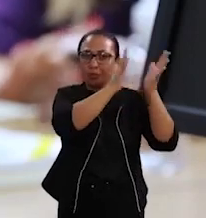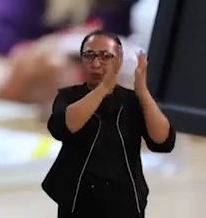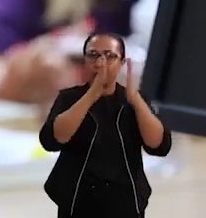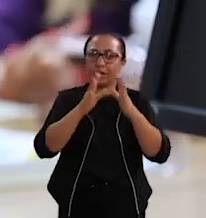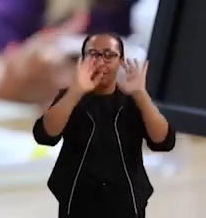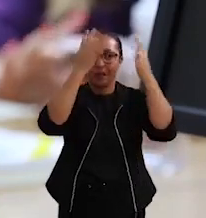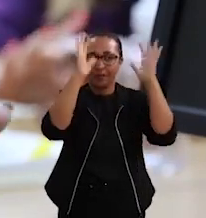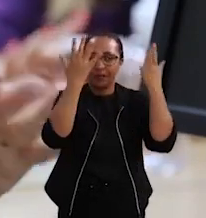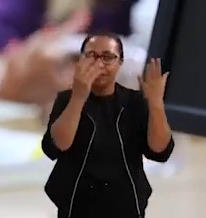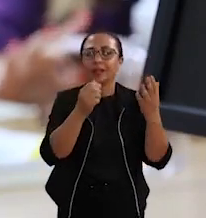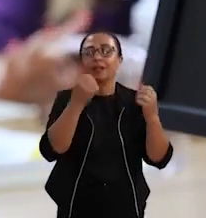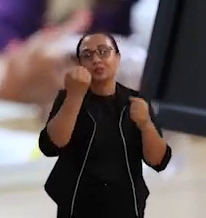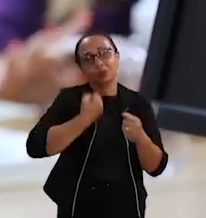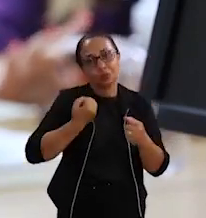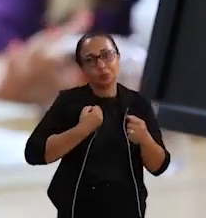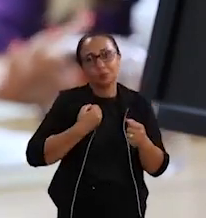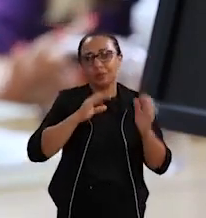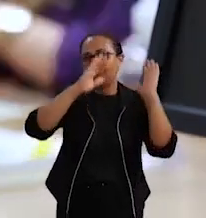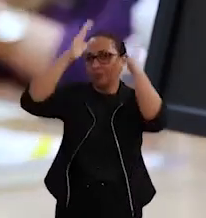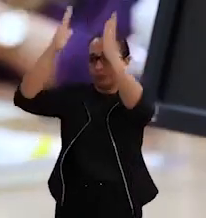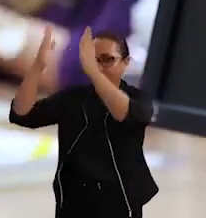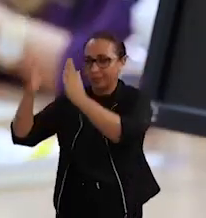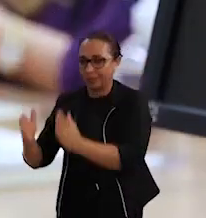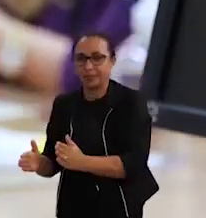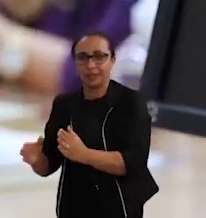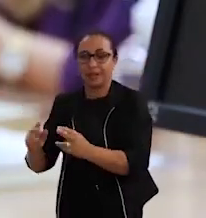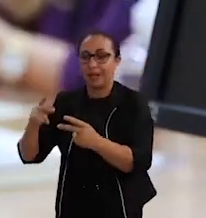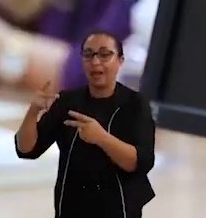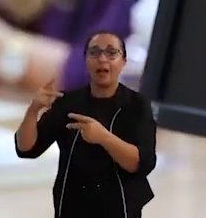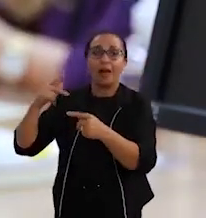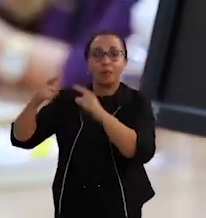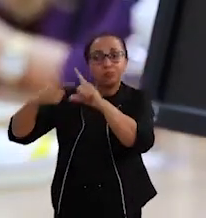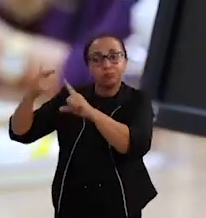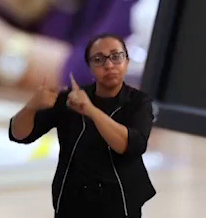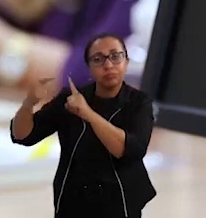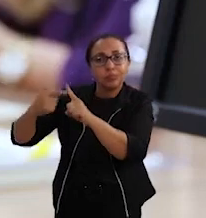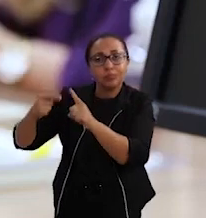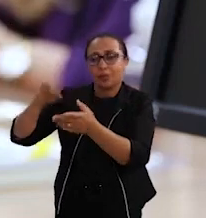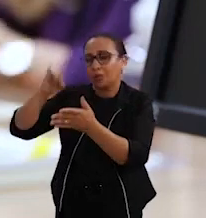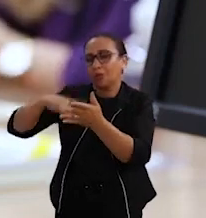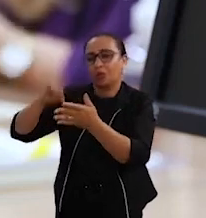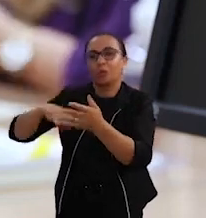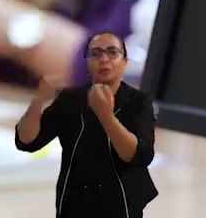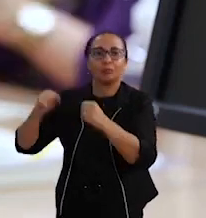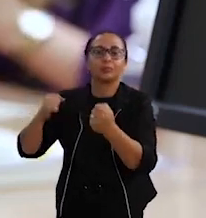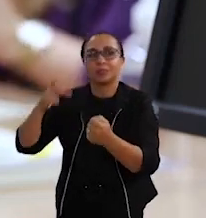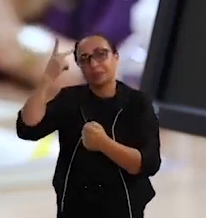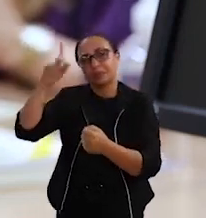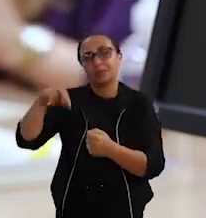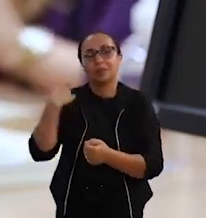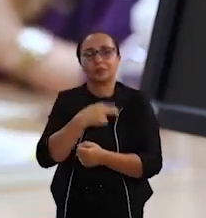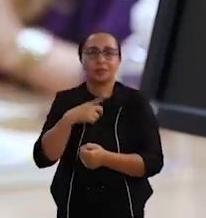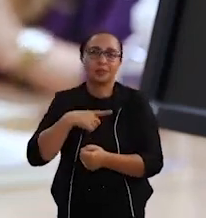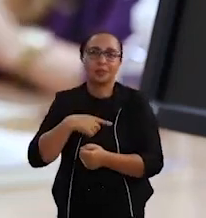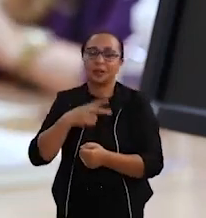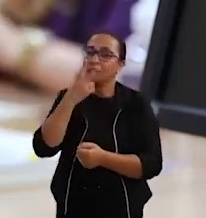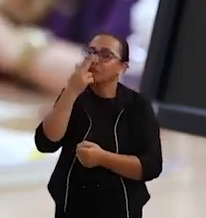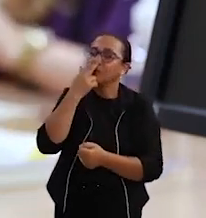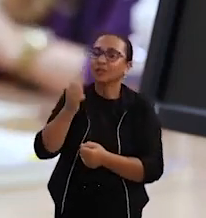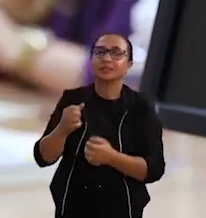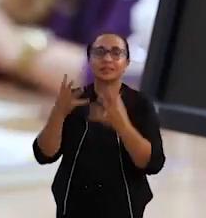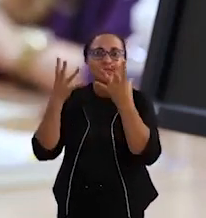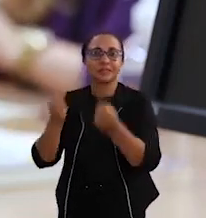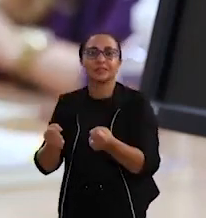e bibliográfico e análise desses dados e, em paralelo, a produção das documentações que são necessárias para que nós